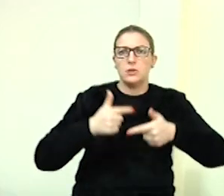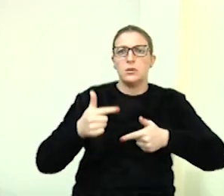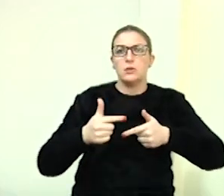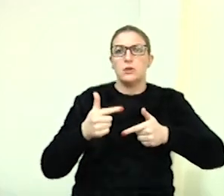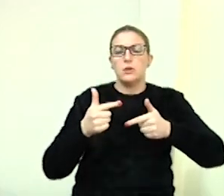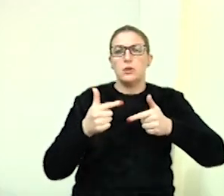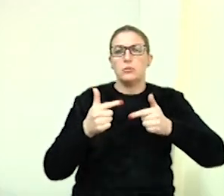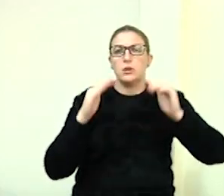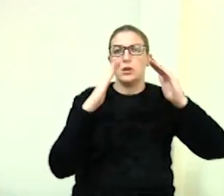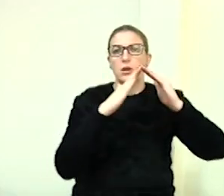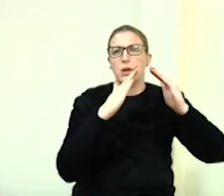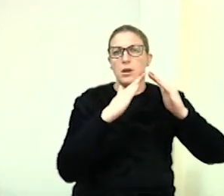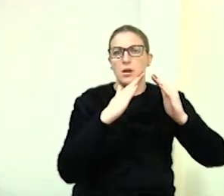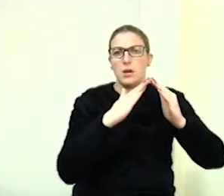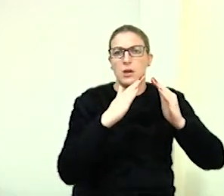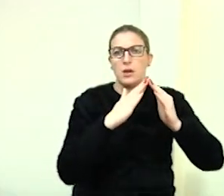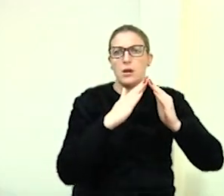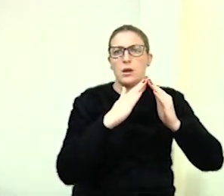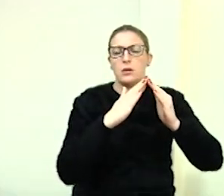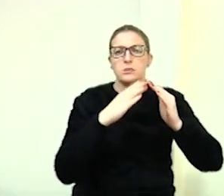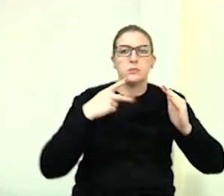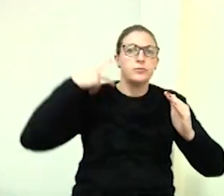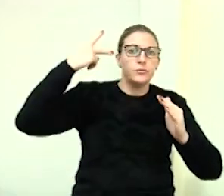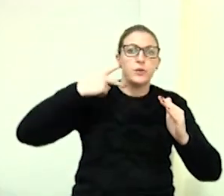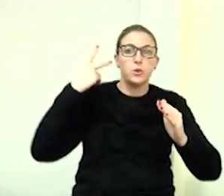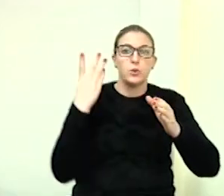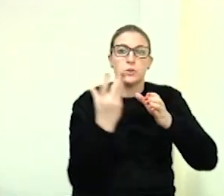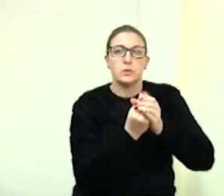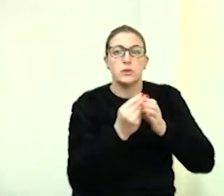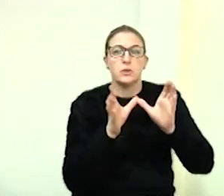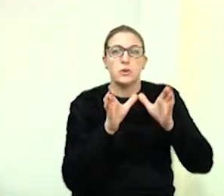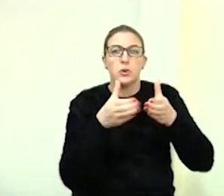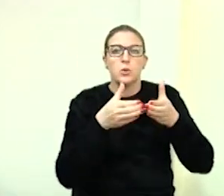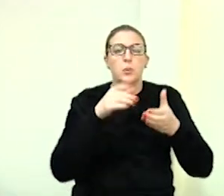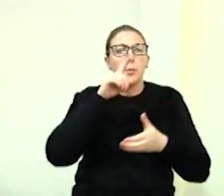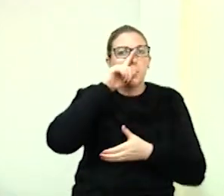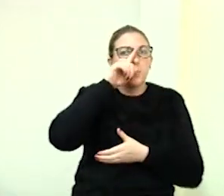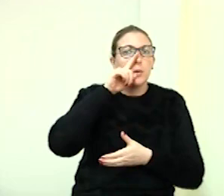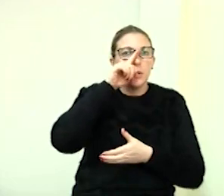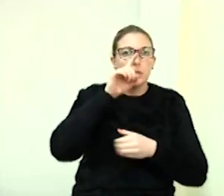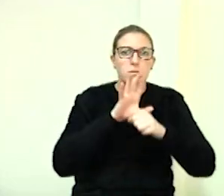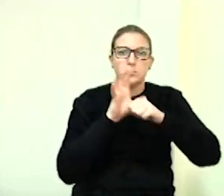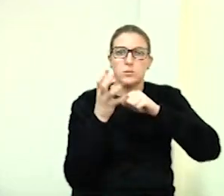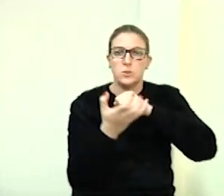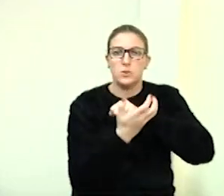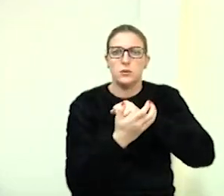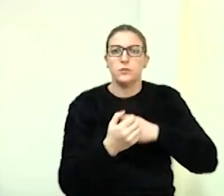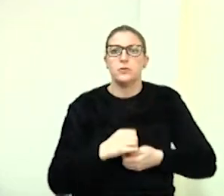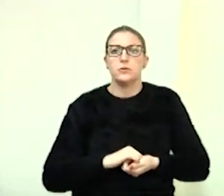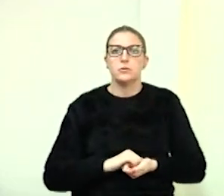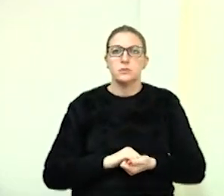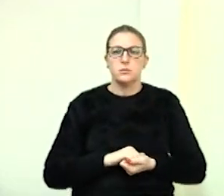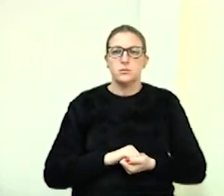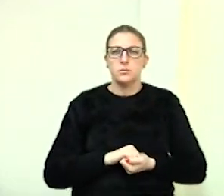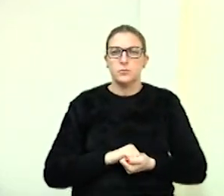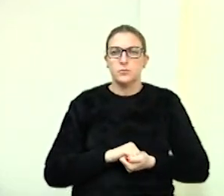pelos vereadores enquadrados no artigo 3º da resolução 325-2020. Lido, senhor presidente.